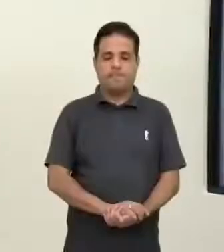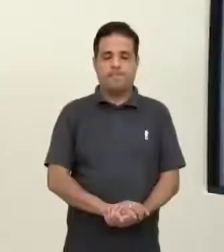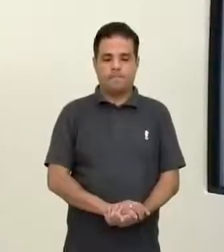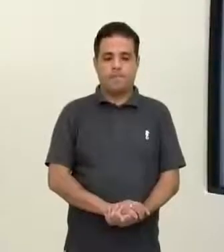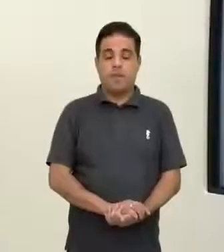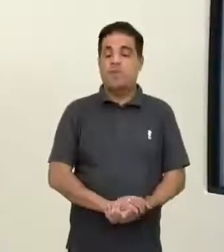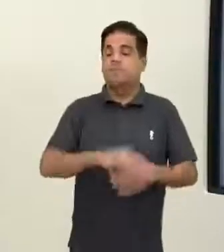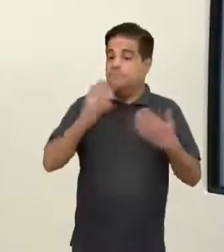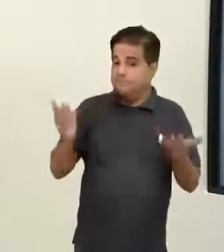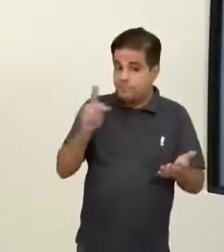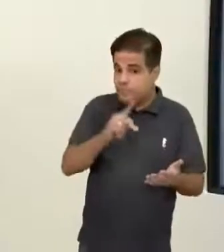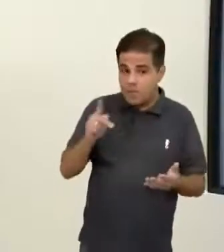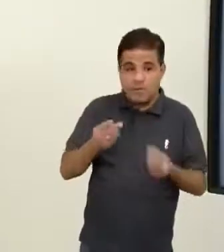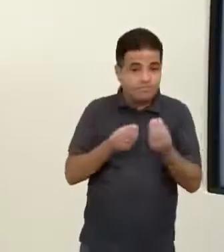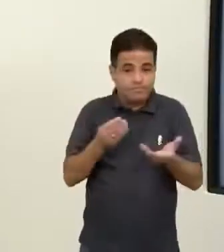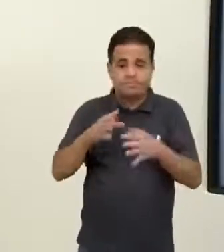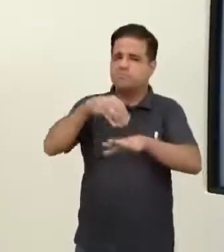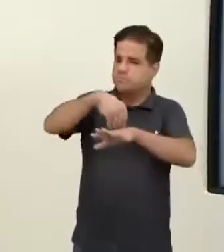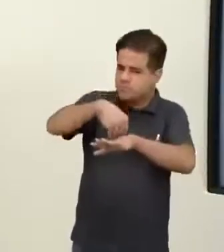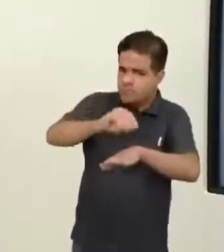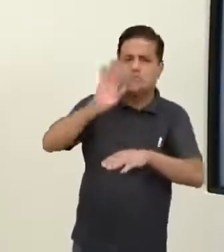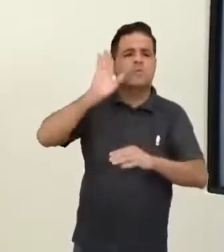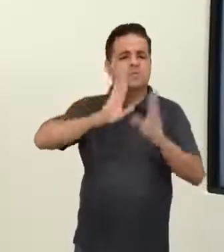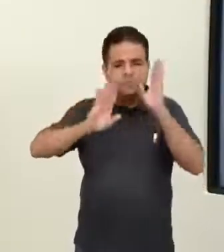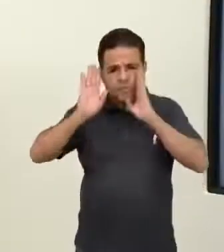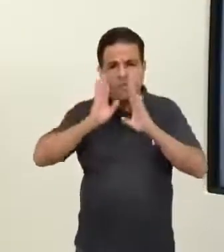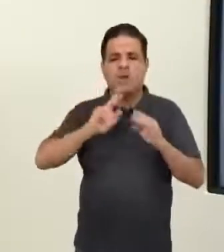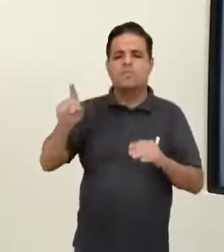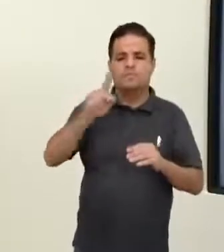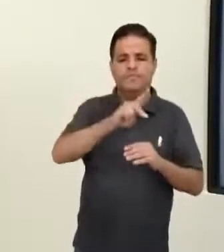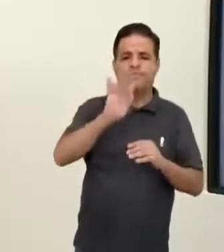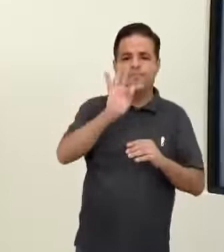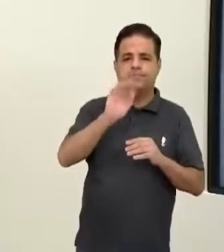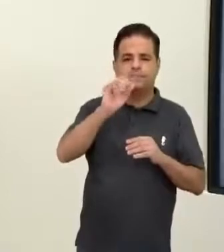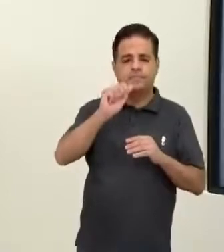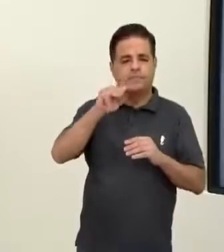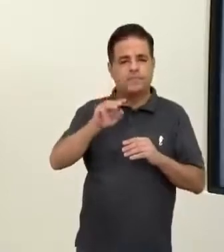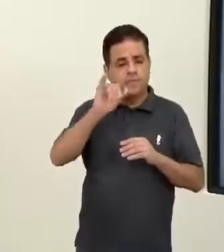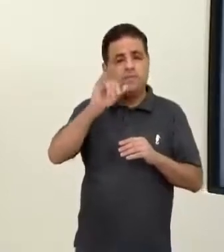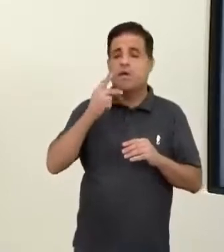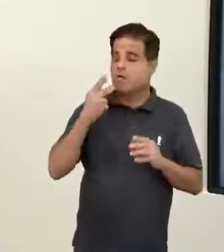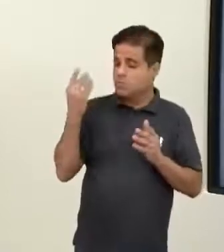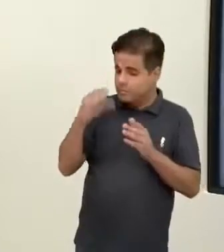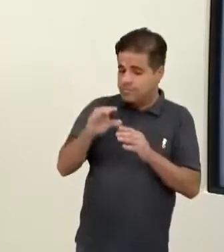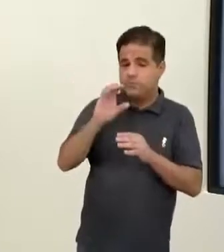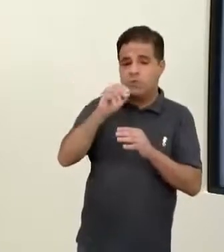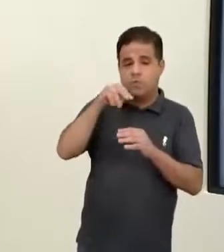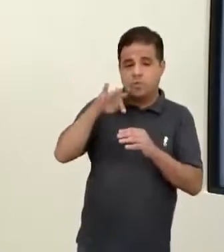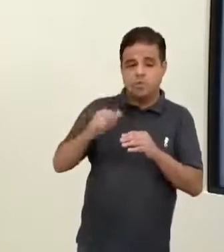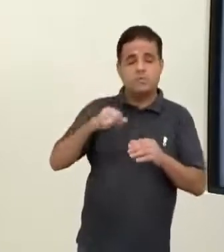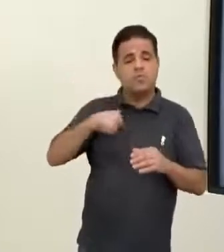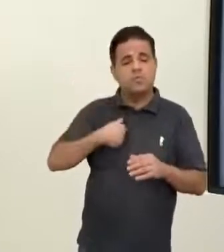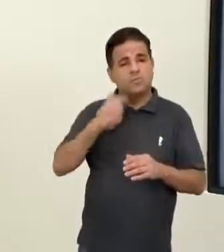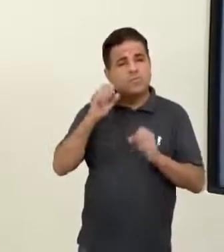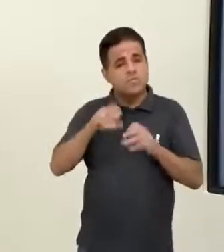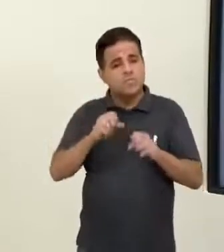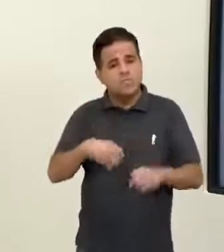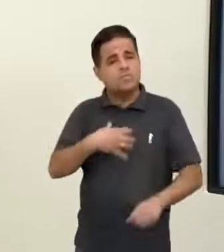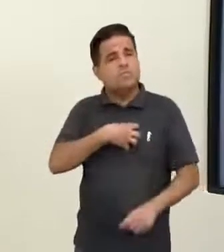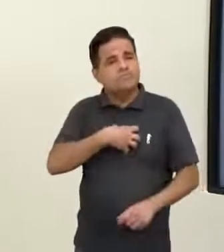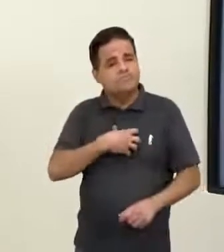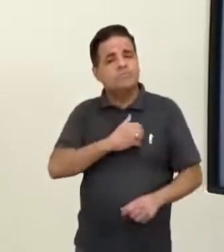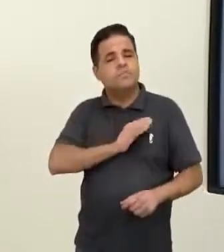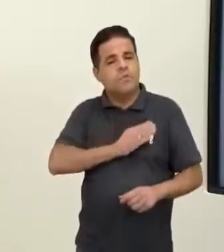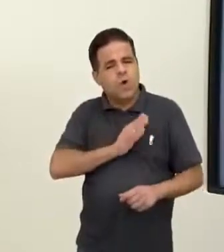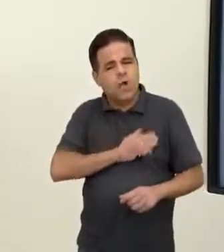E aí, Pro? Antes temos uma dica aqui muito legal da professora Tami. Ó. Ensino conotação com coração,